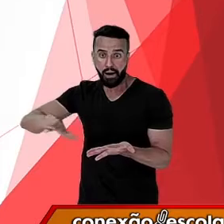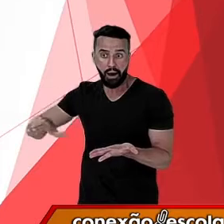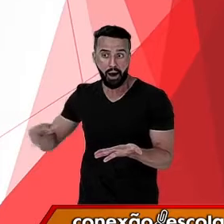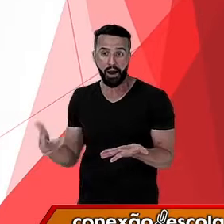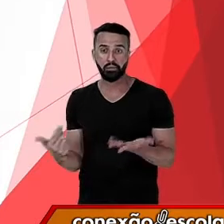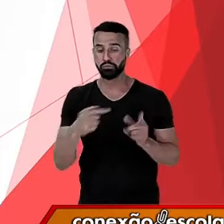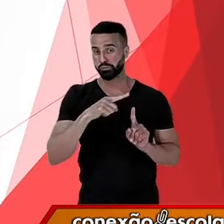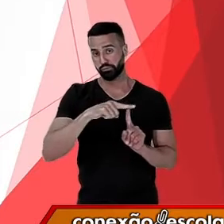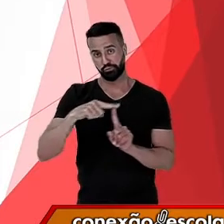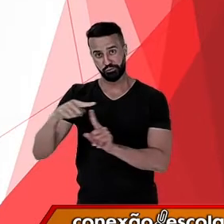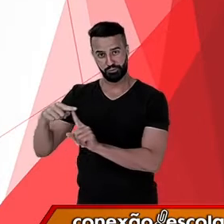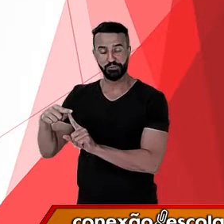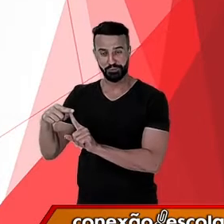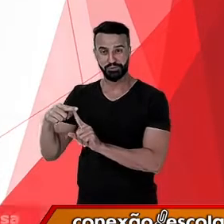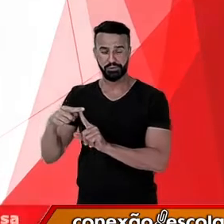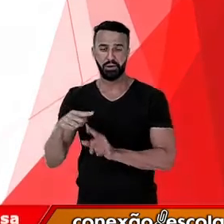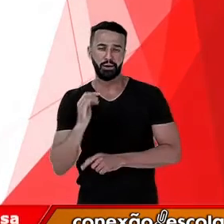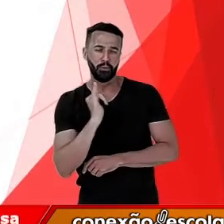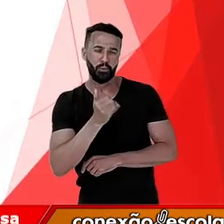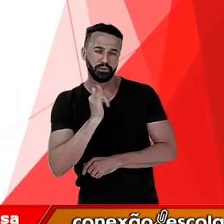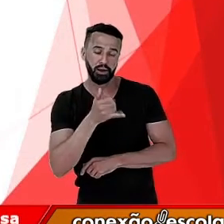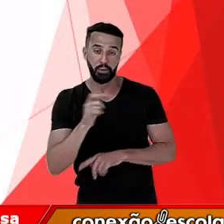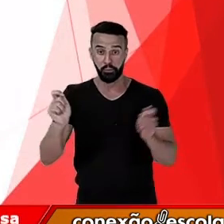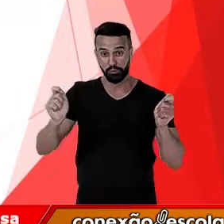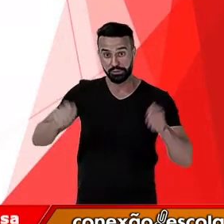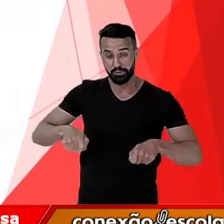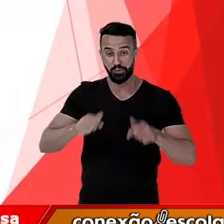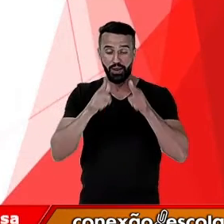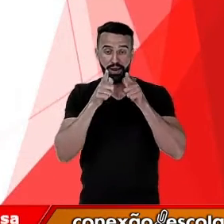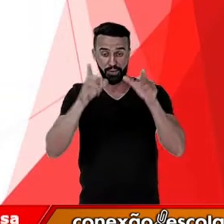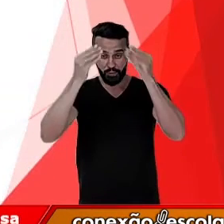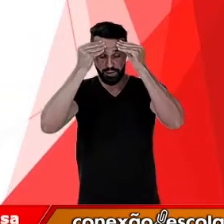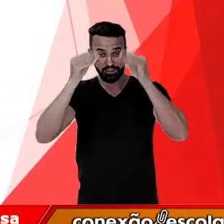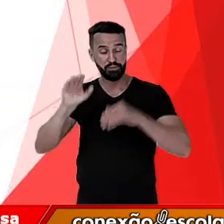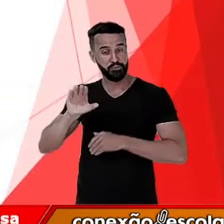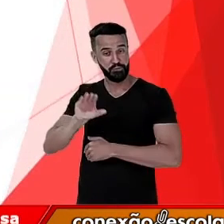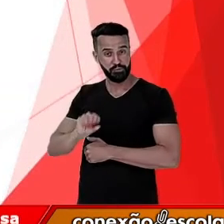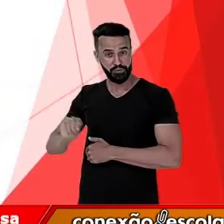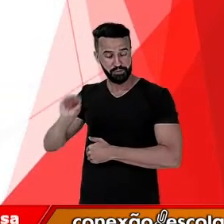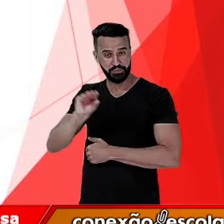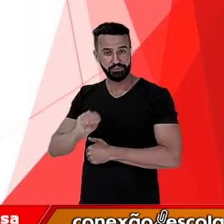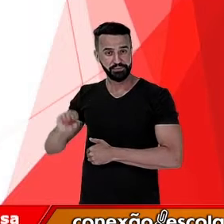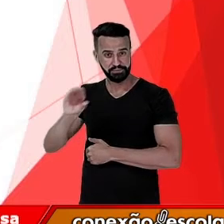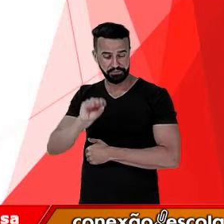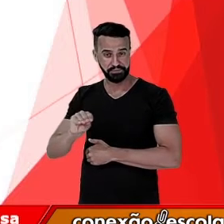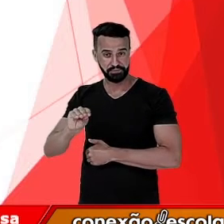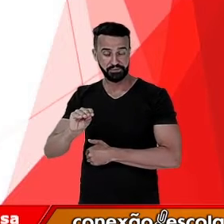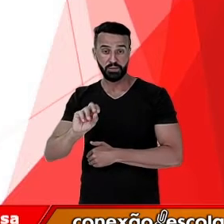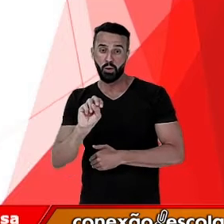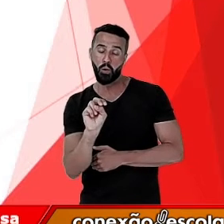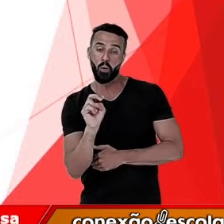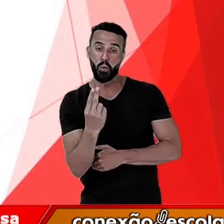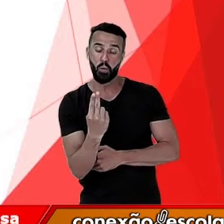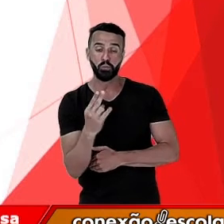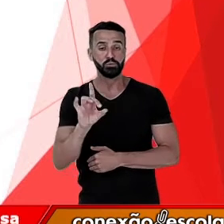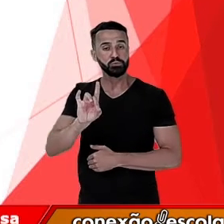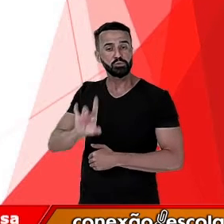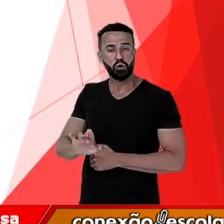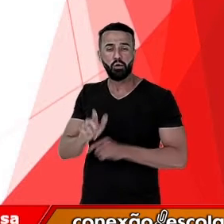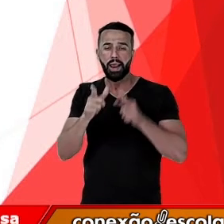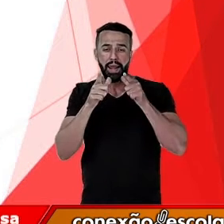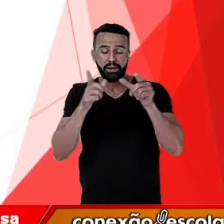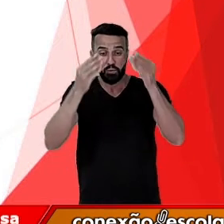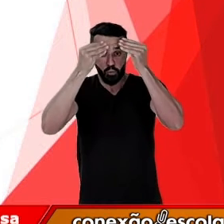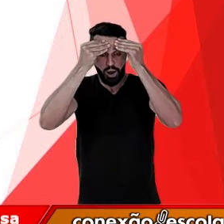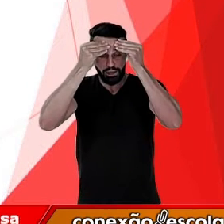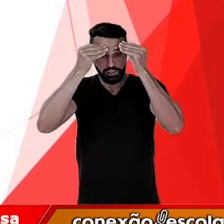Elas podem ser contadas com auxílio da linguagem verbal, ou apenas com a linguagem